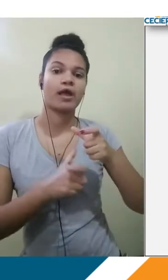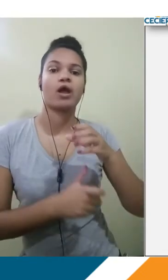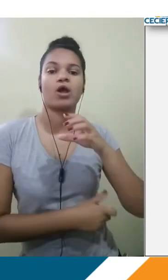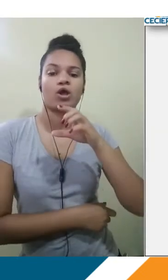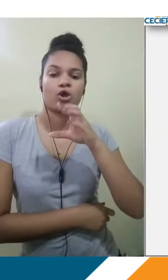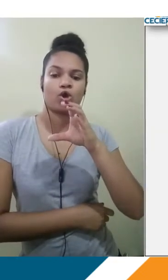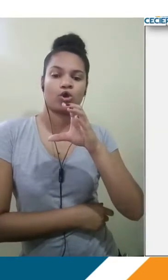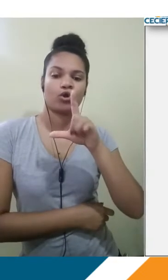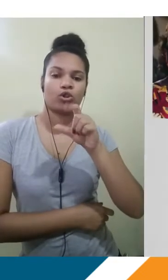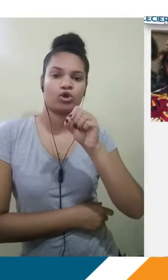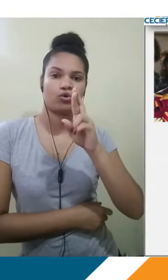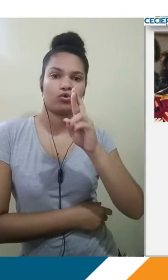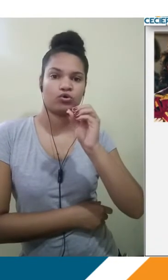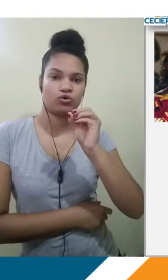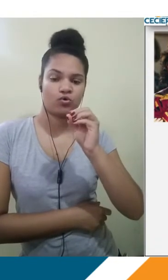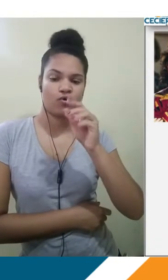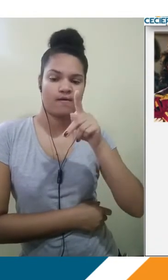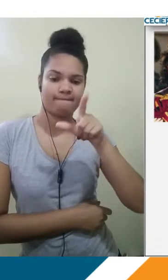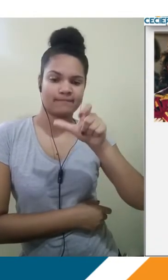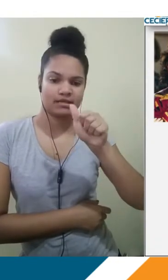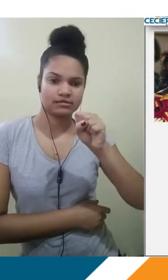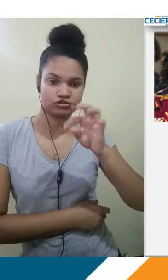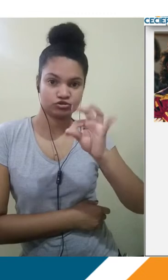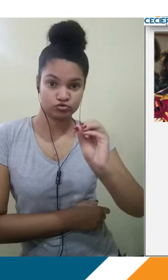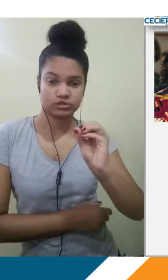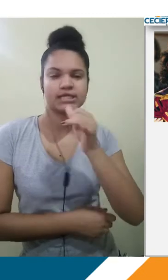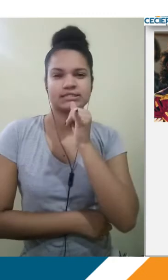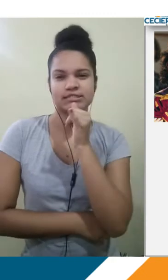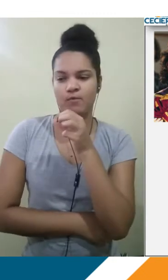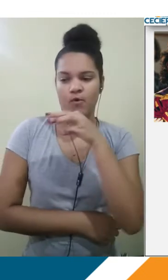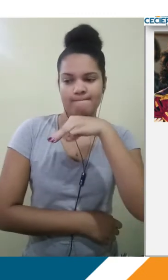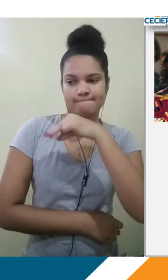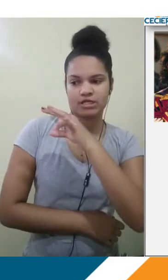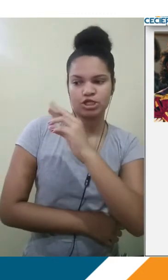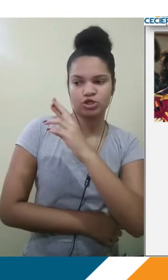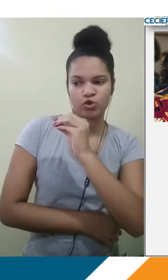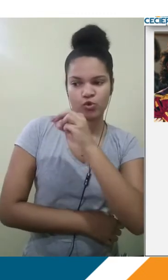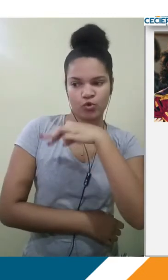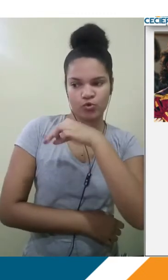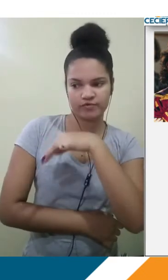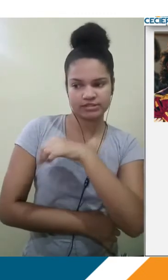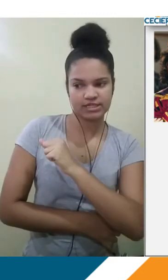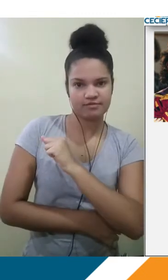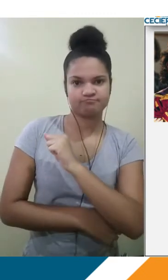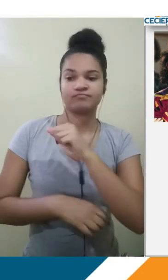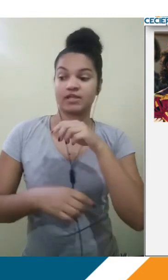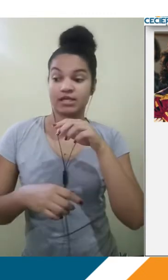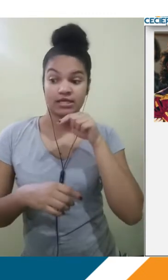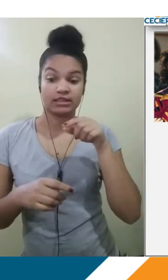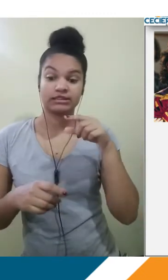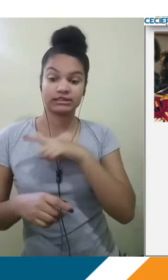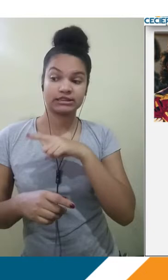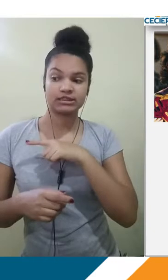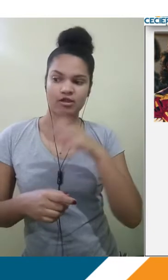os cloroplastos, assim como as mitocôndrias, têm origem evolutiva endossimbiótica, explicada